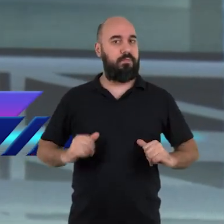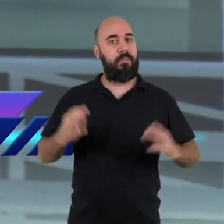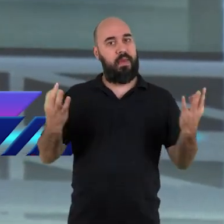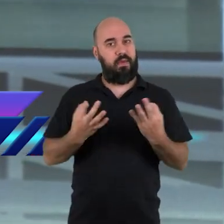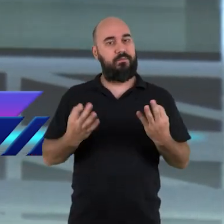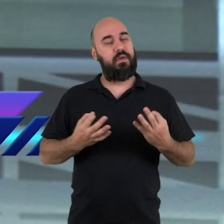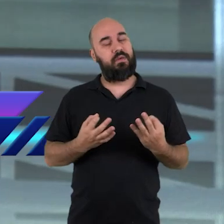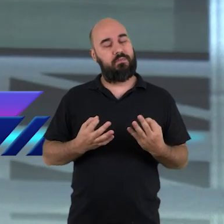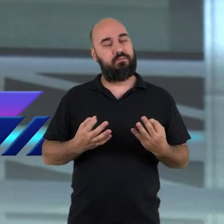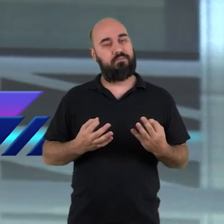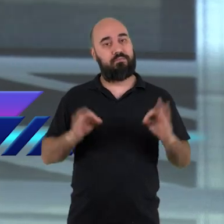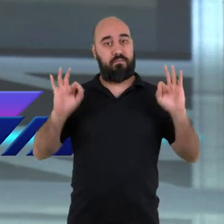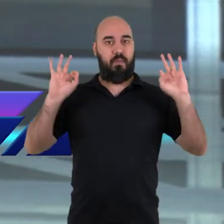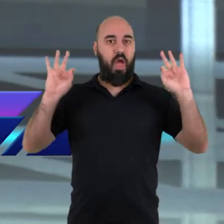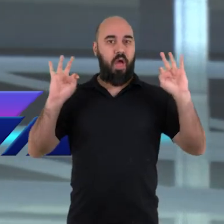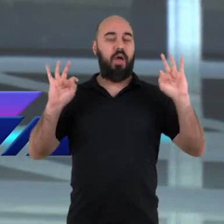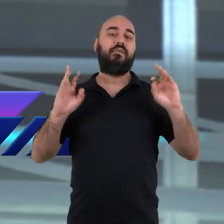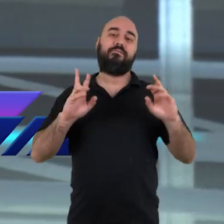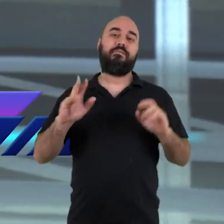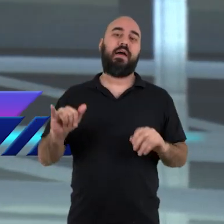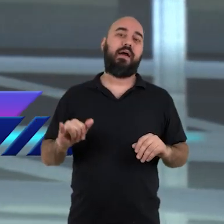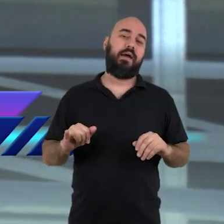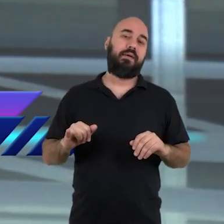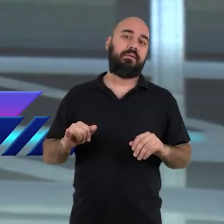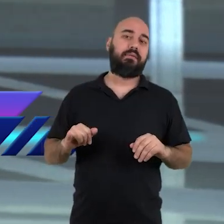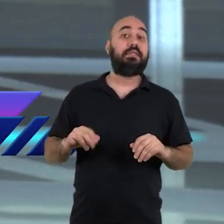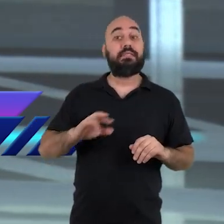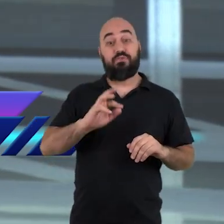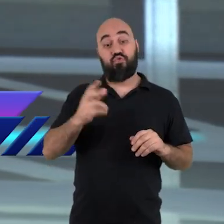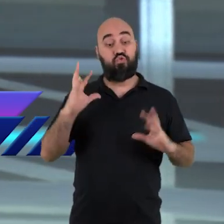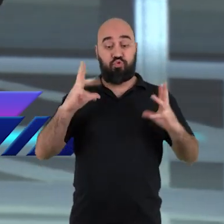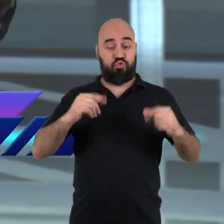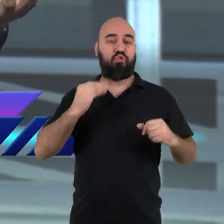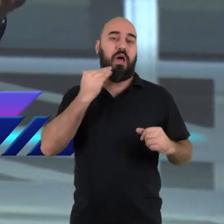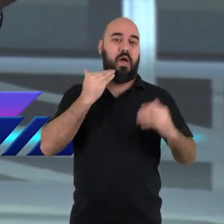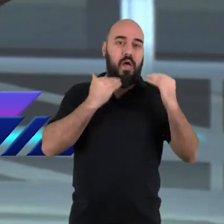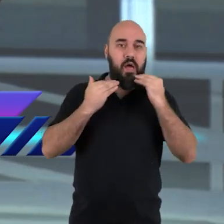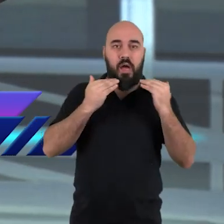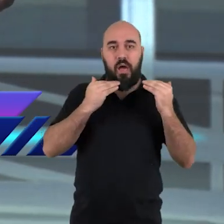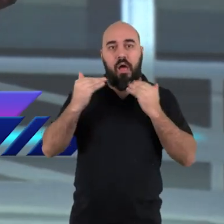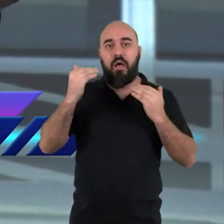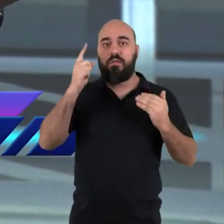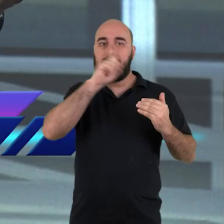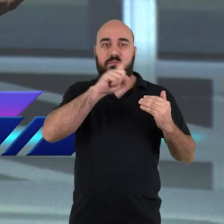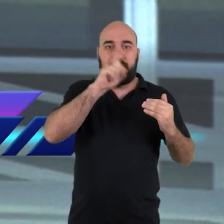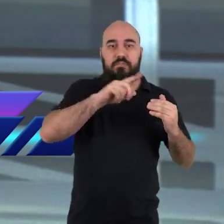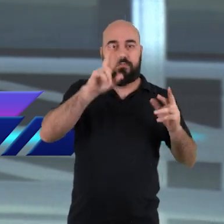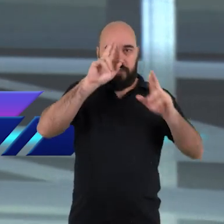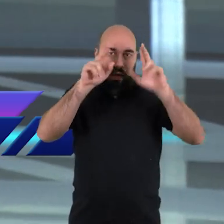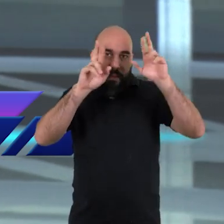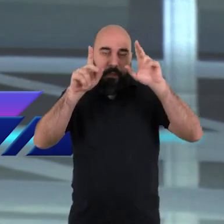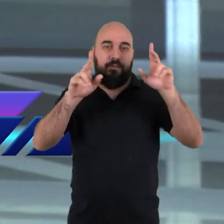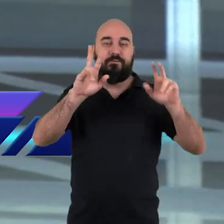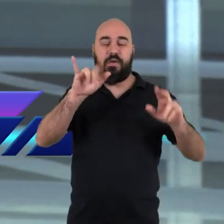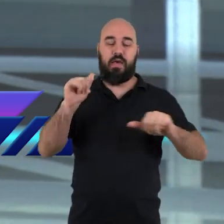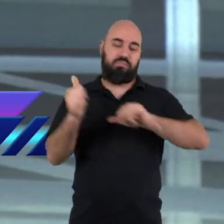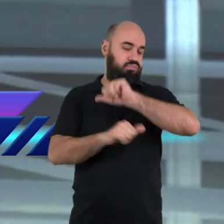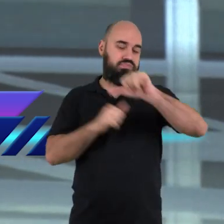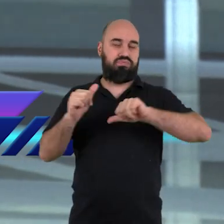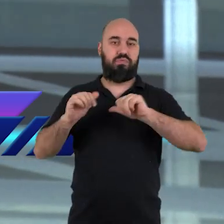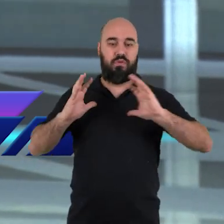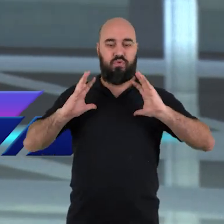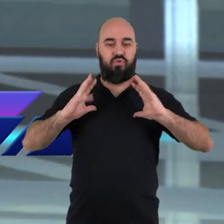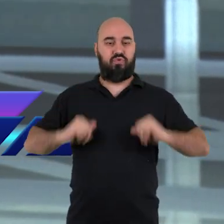transformados. Aí, o que é corruptível se revestirá de incorruptibilidade, diz Paulo. Ou seja, aquilo que é